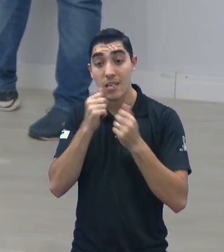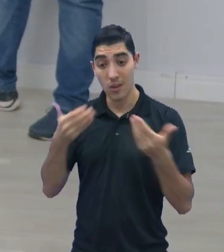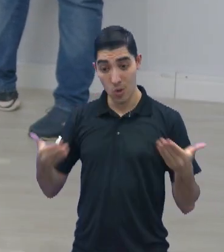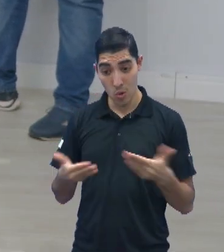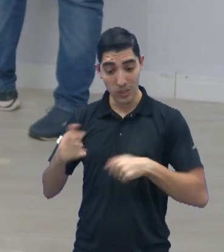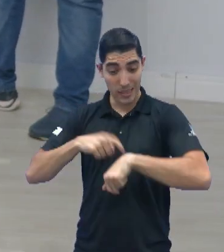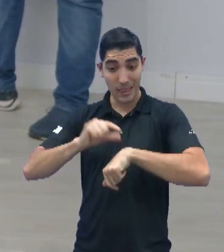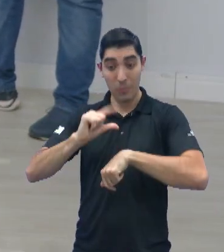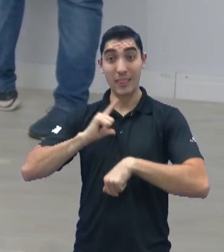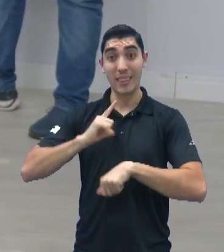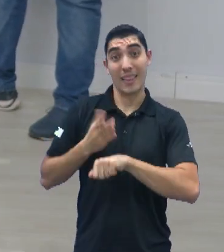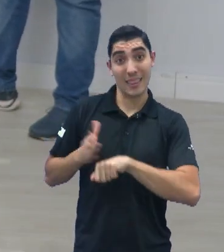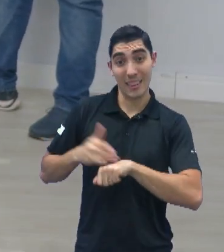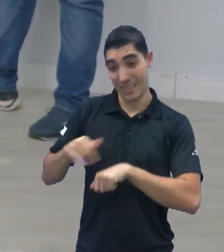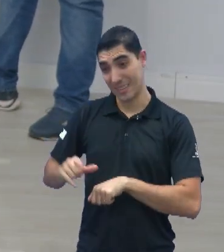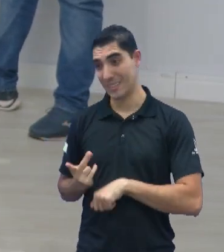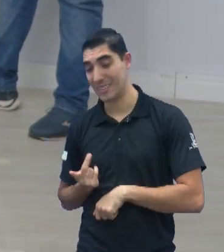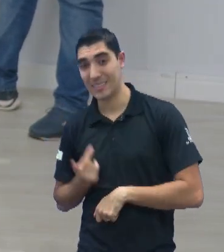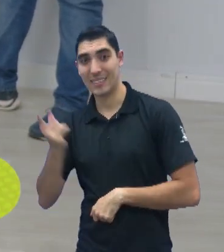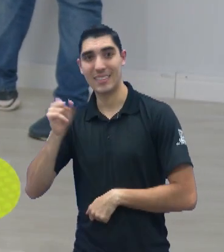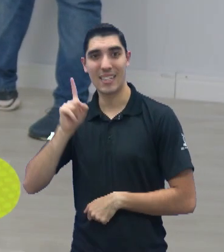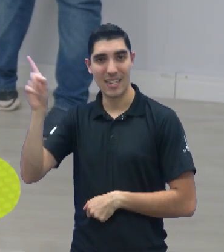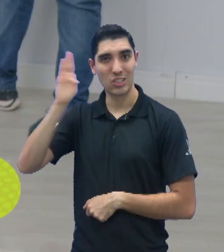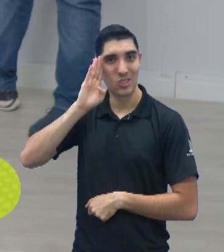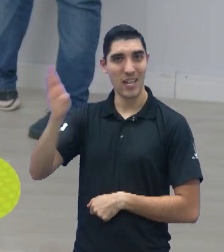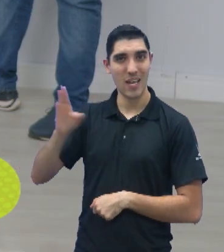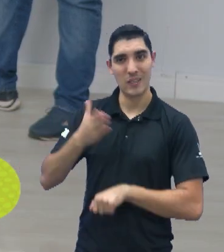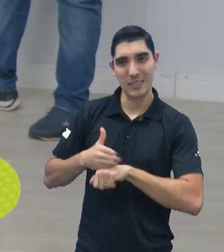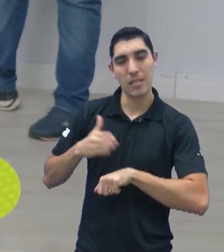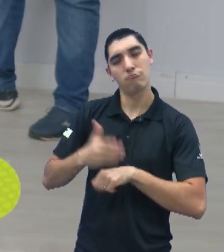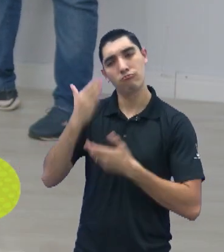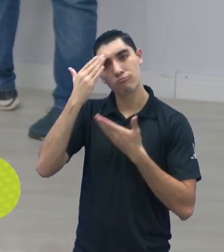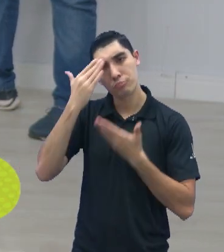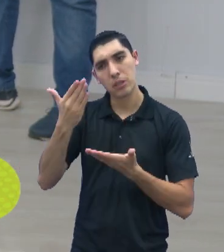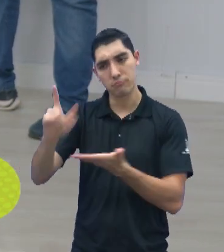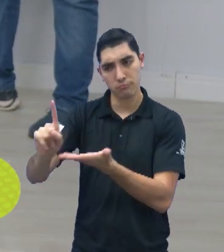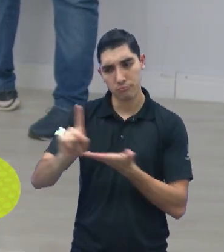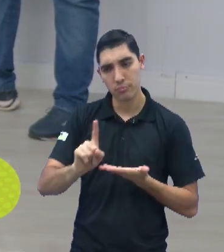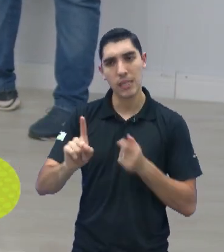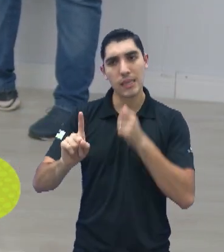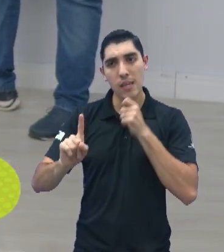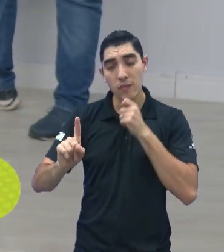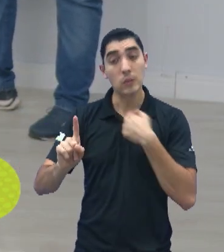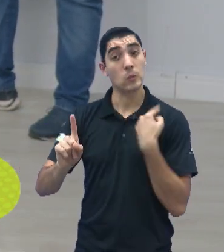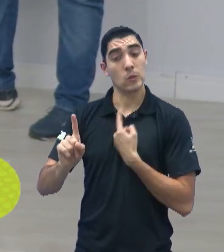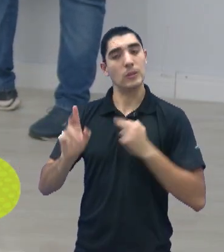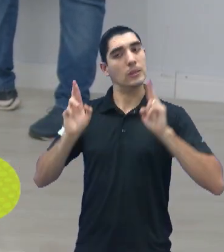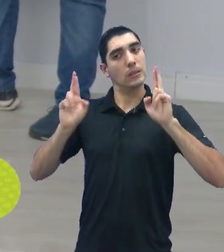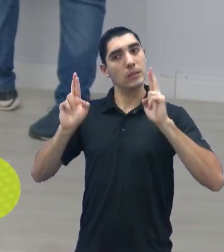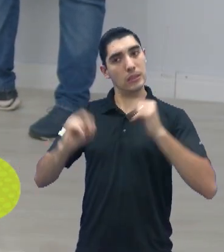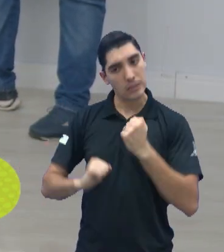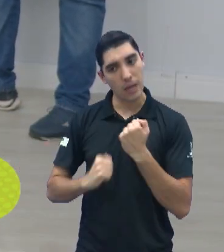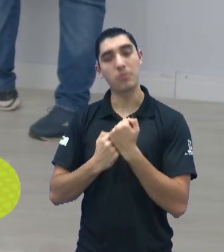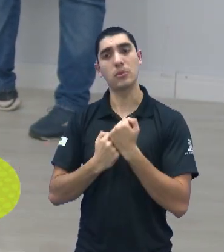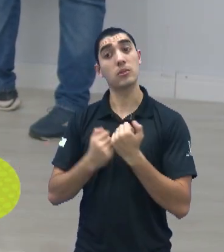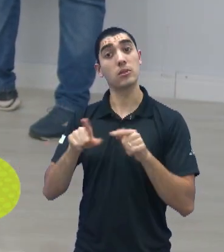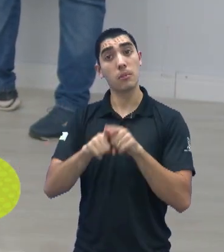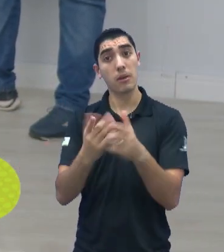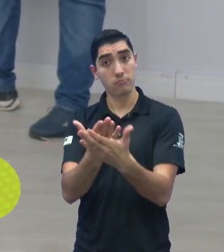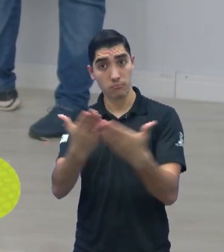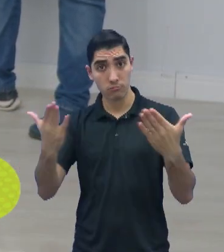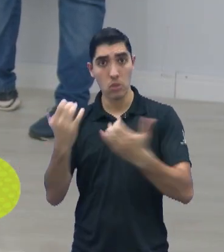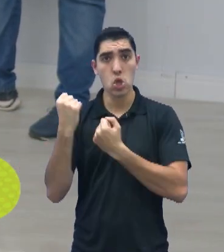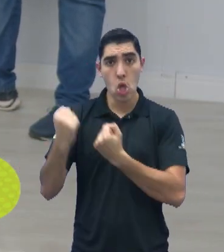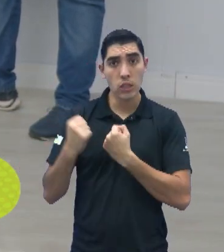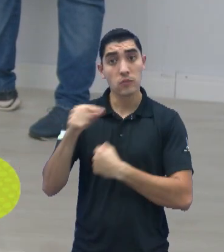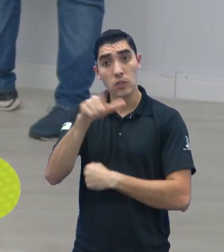a pouco, vai sair correndo daqui e vai para o treino. Obrigado pela sua presença, estaremos na torcida e fica o convite para você, torcedor. Você que está nos